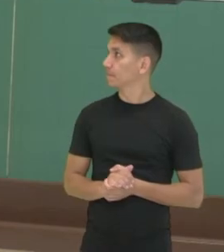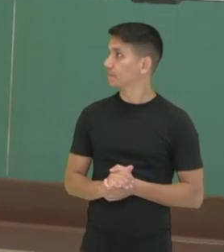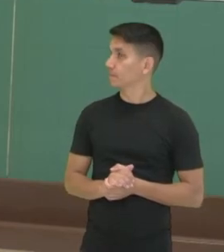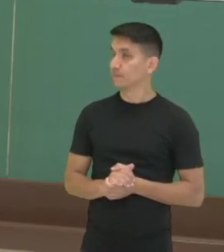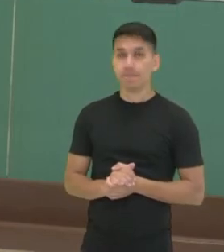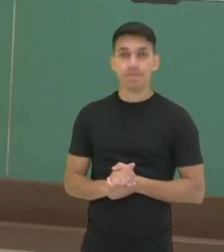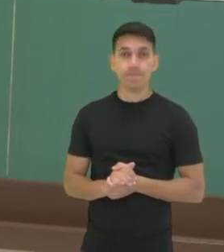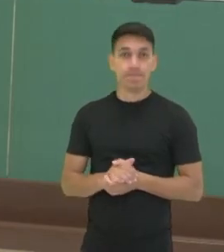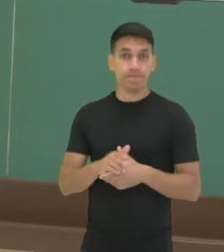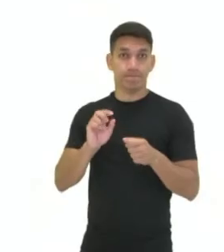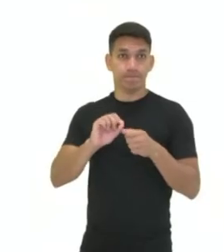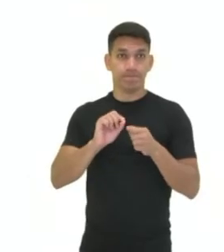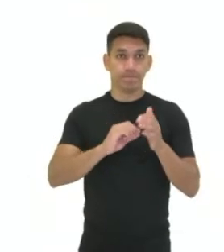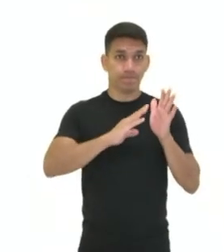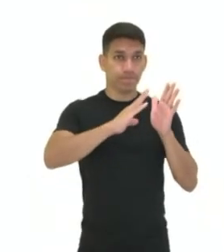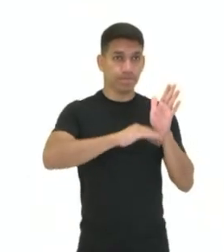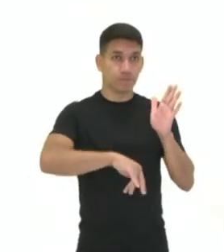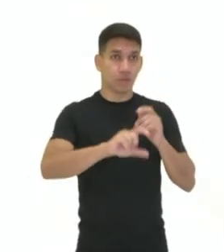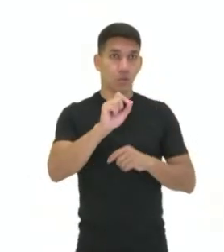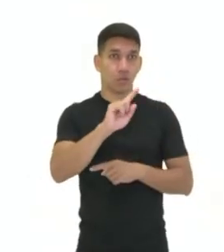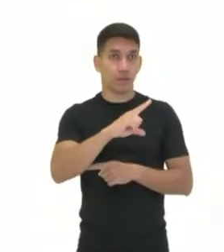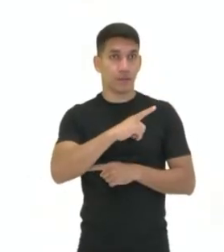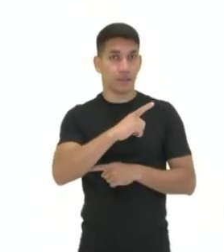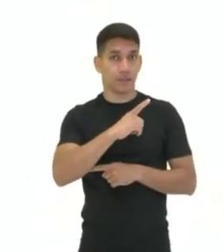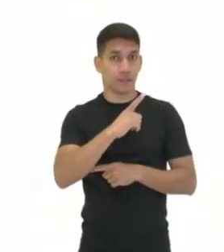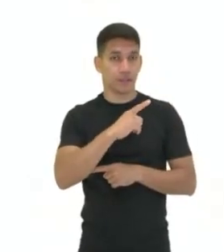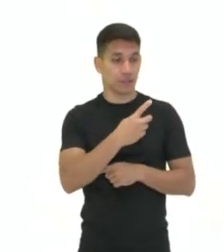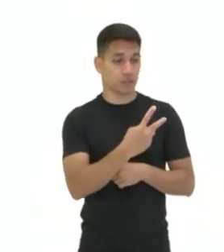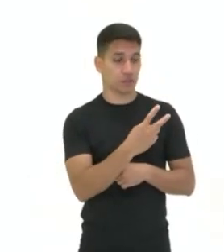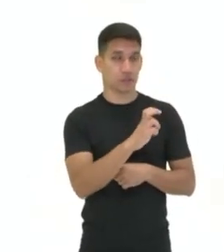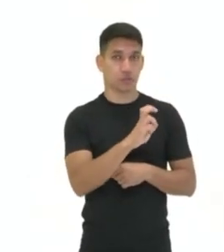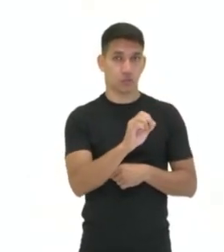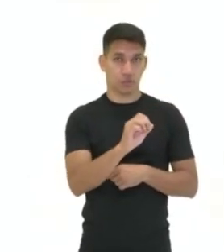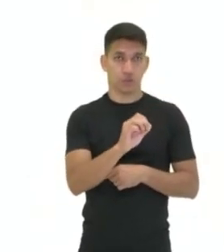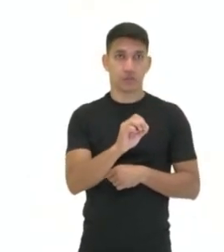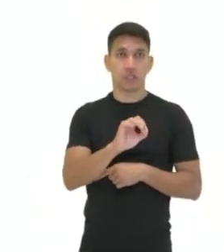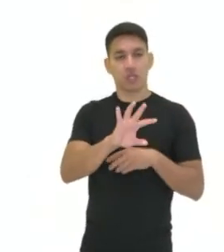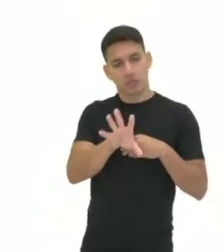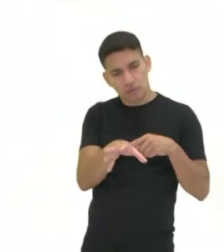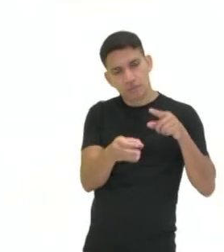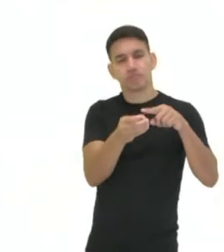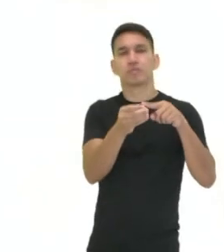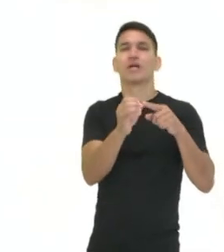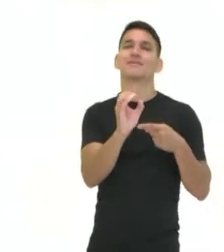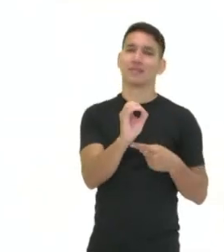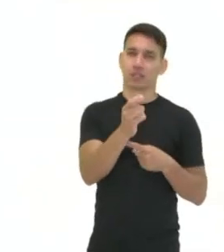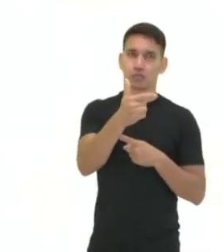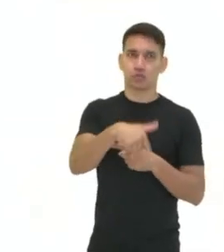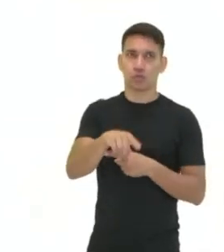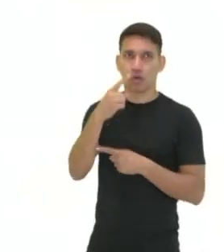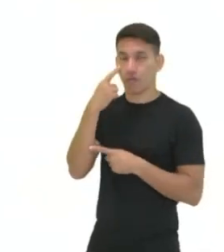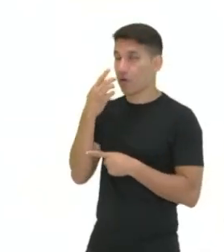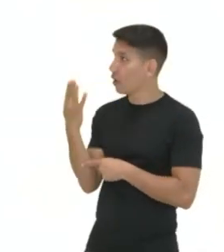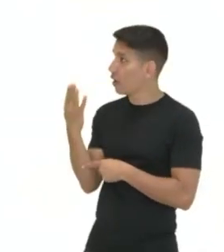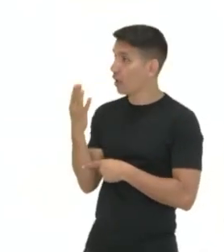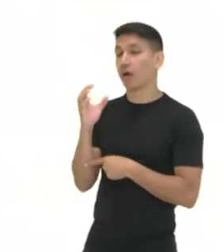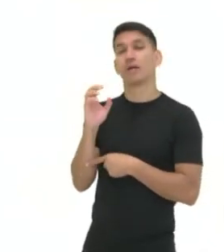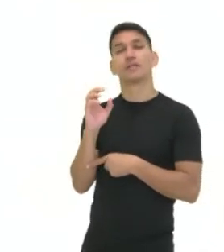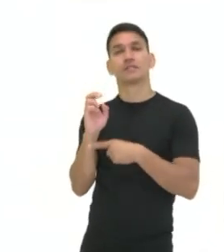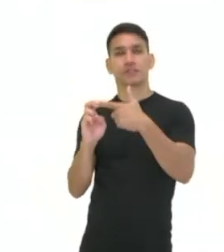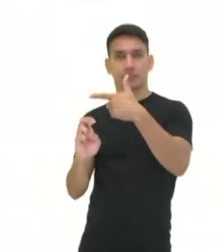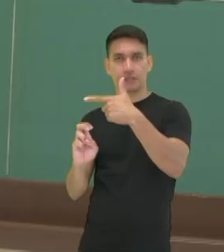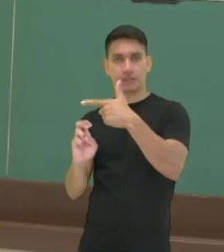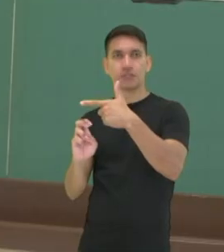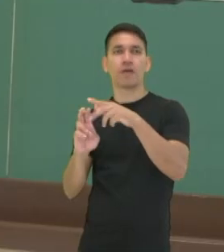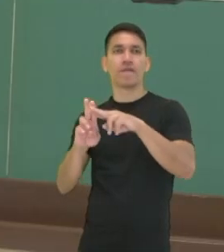faz a subtração, nós vamos ter 250, acrescenta um zero novamente e multiplica por 5, que vai dar lá